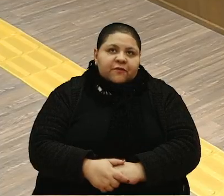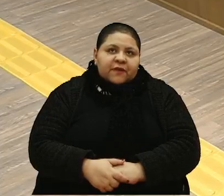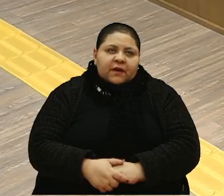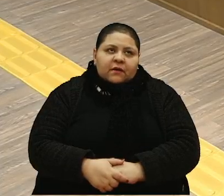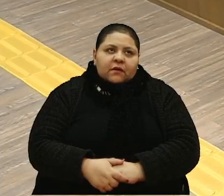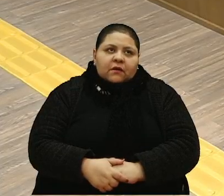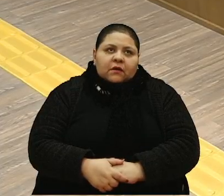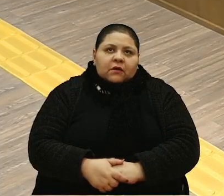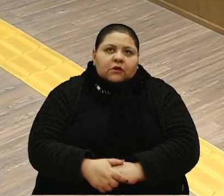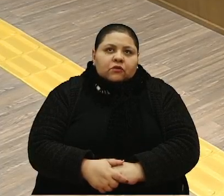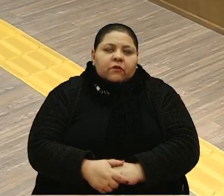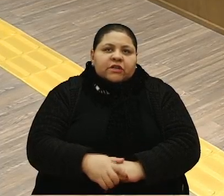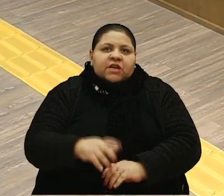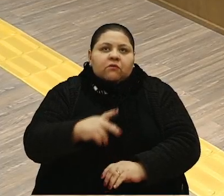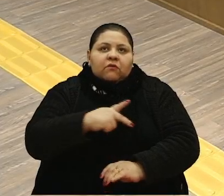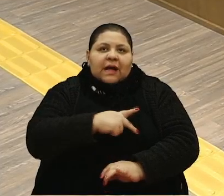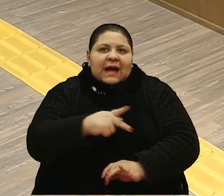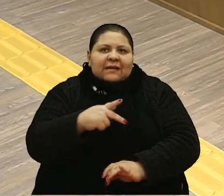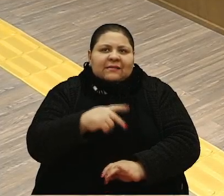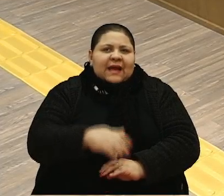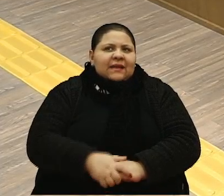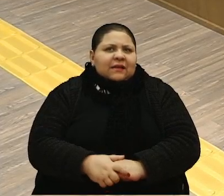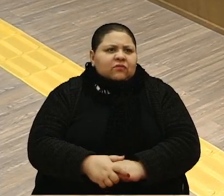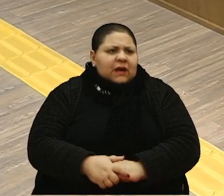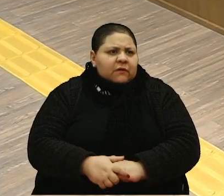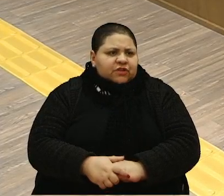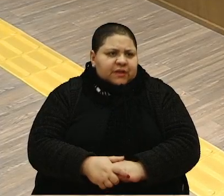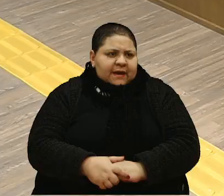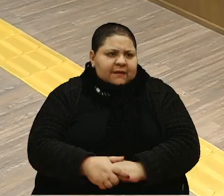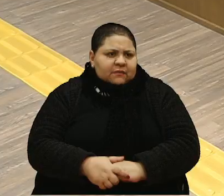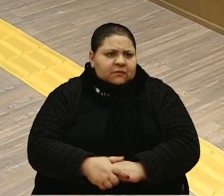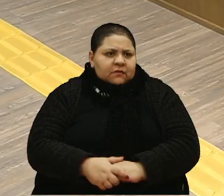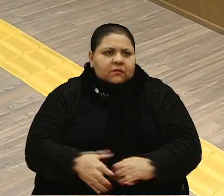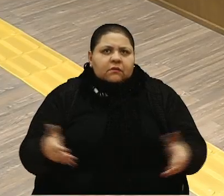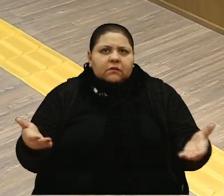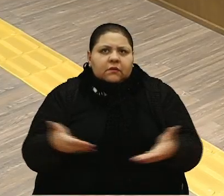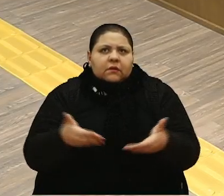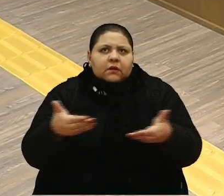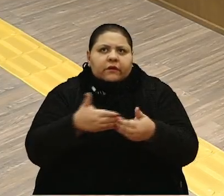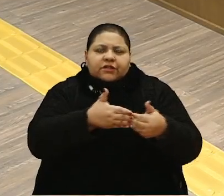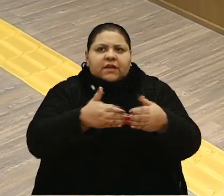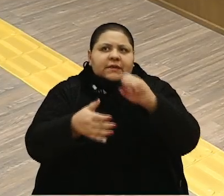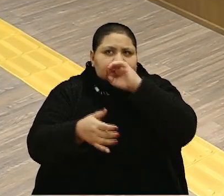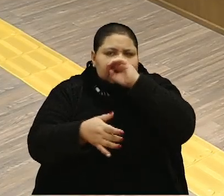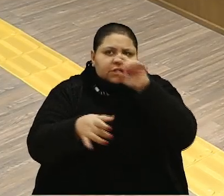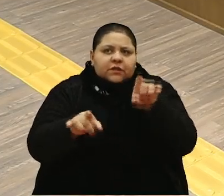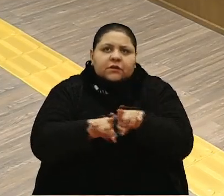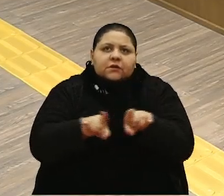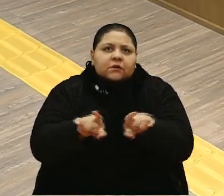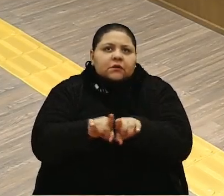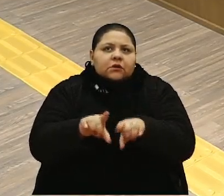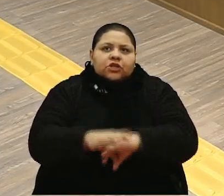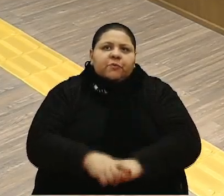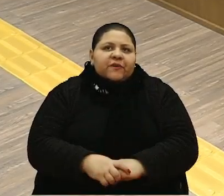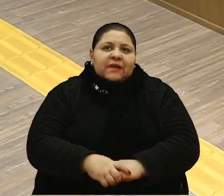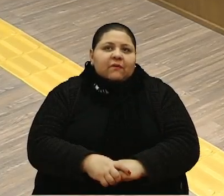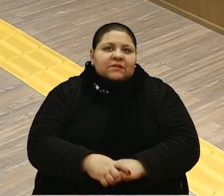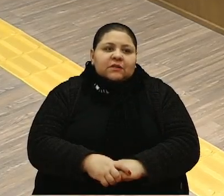Senhor presidente, nobres pares, cidadão que nos acompanha, hoje eu trago